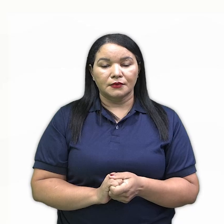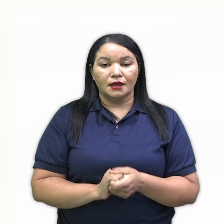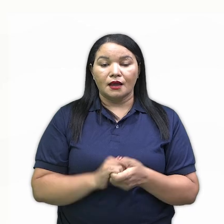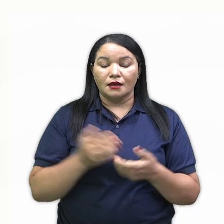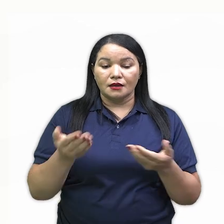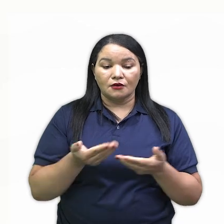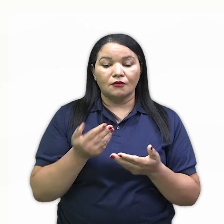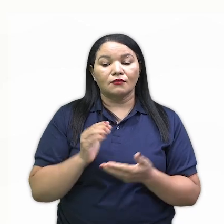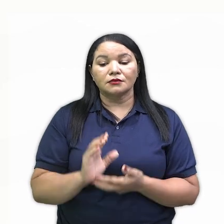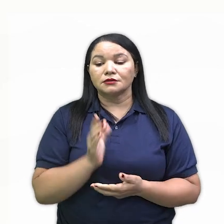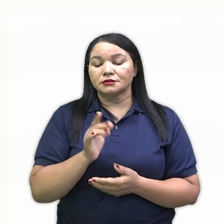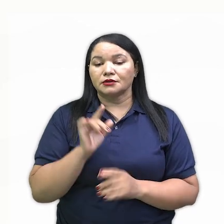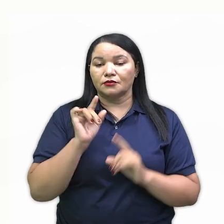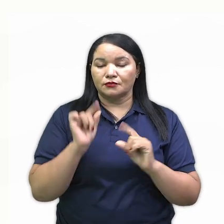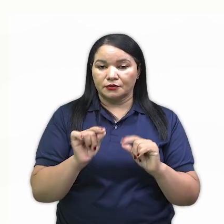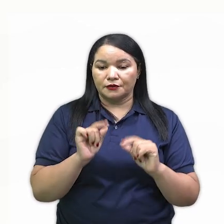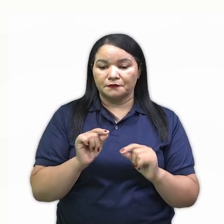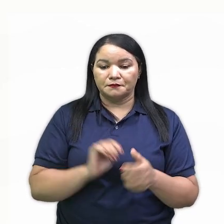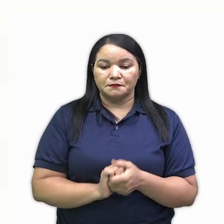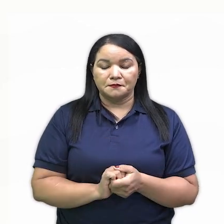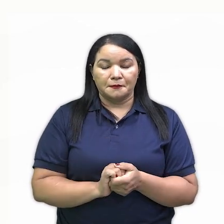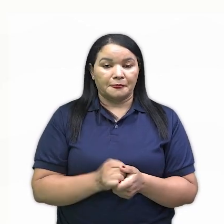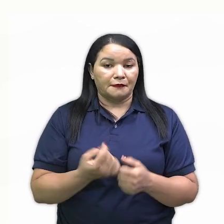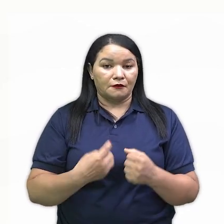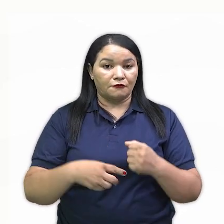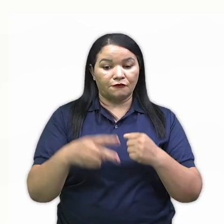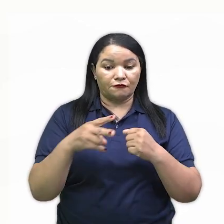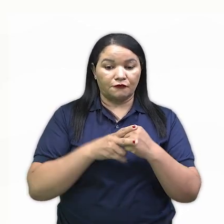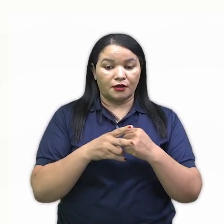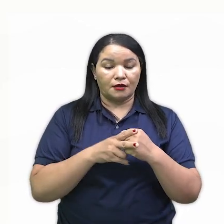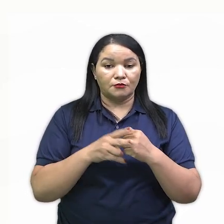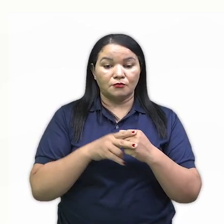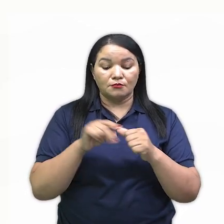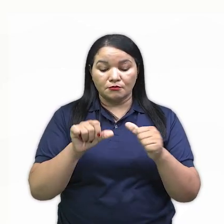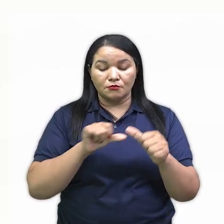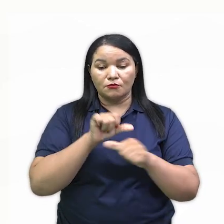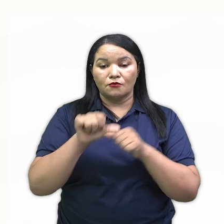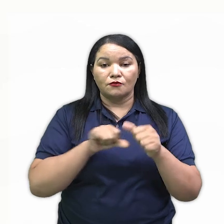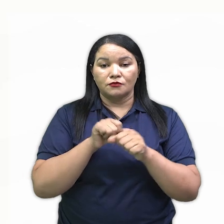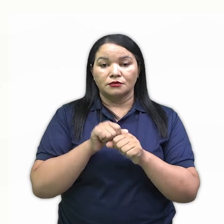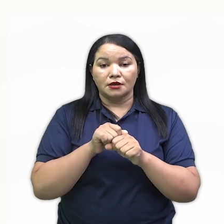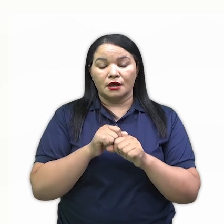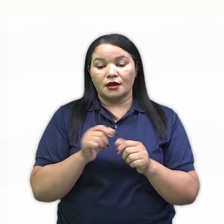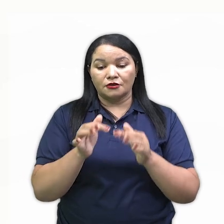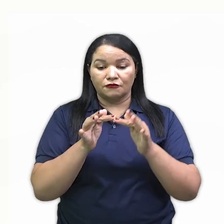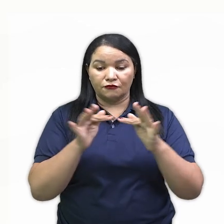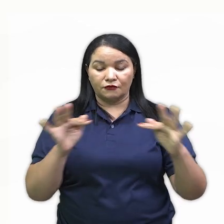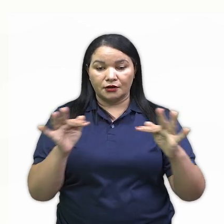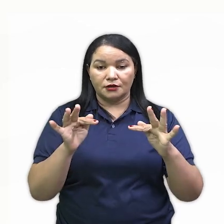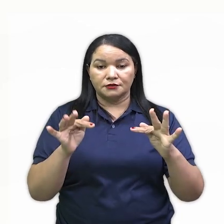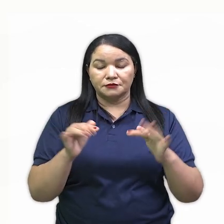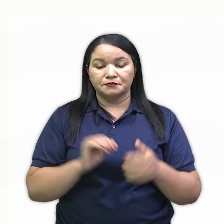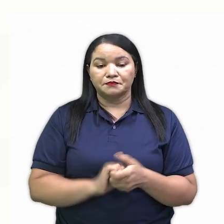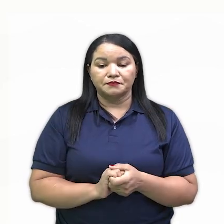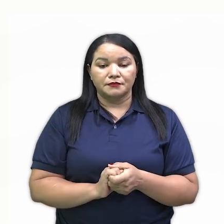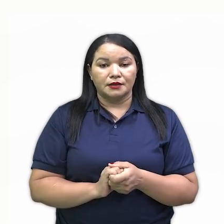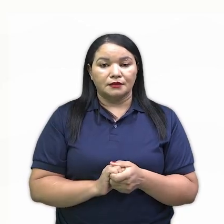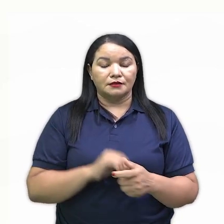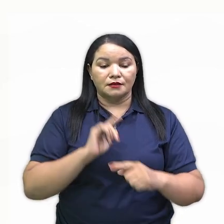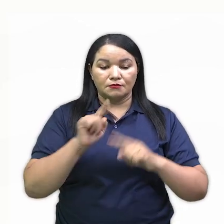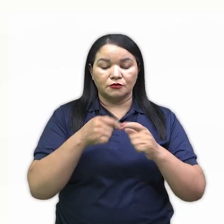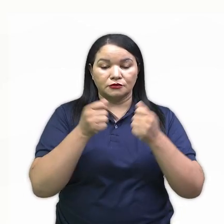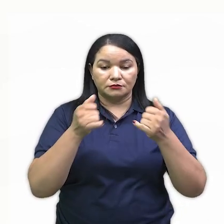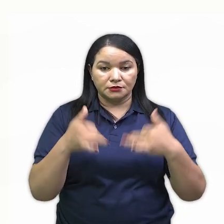vai acontecer é que o verbo to be vai para frente da frase. Daqui a pouco nós vamos treinar com exemplos, né, para ficar